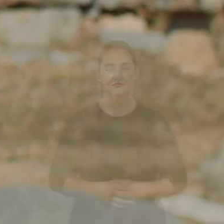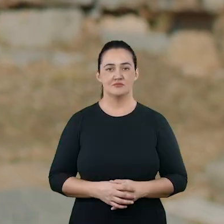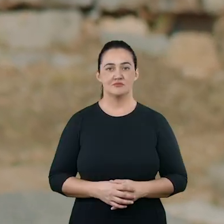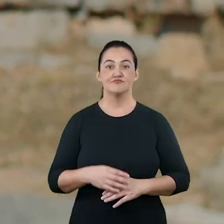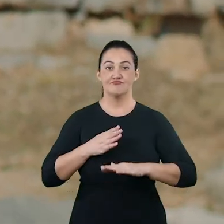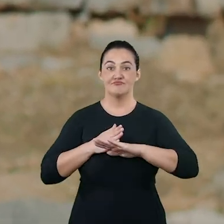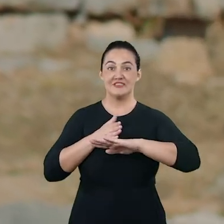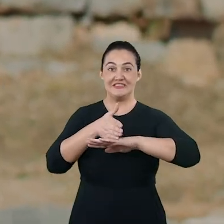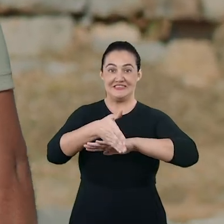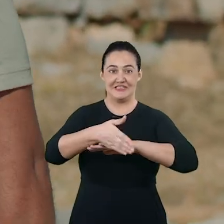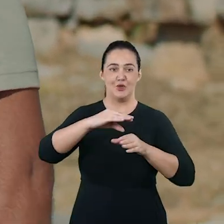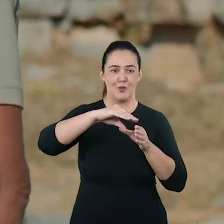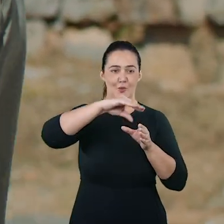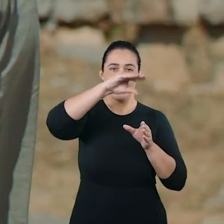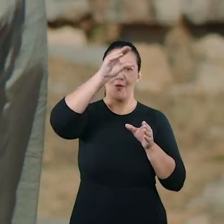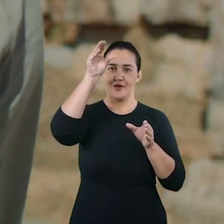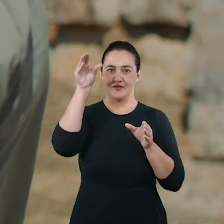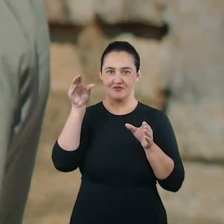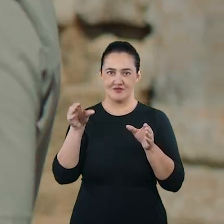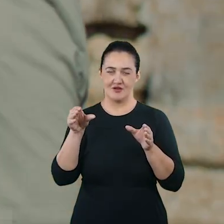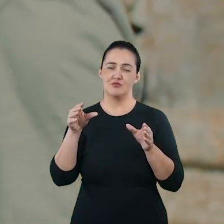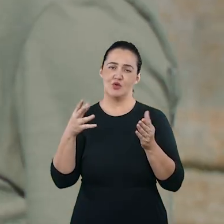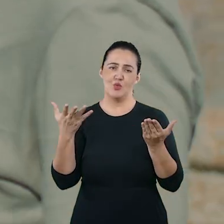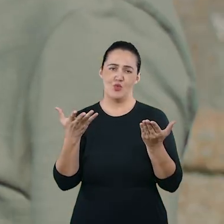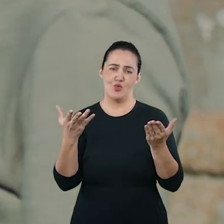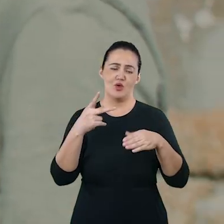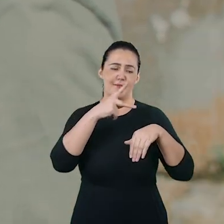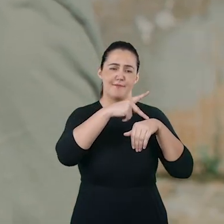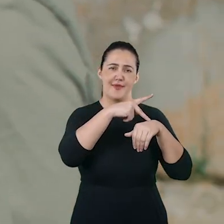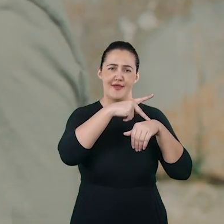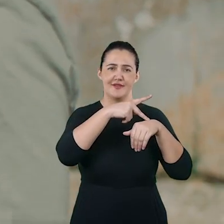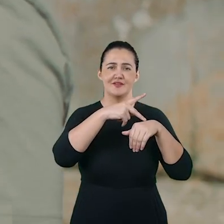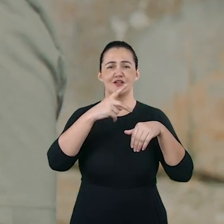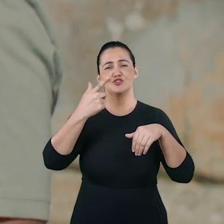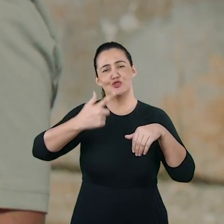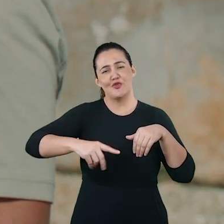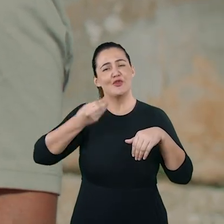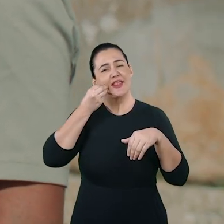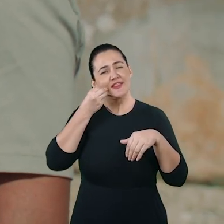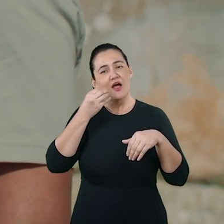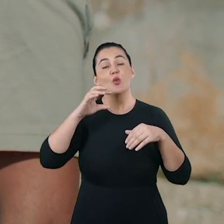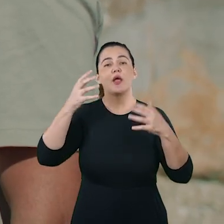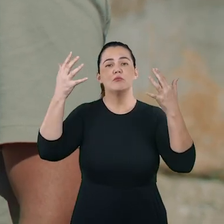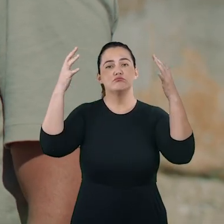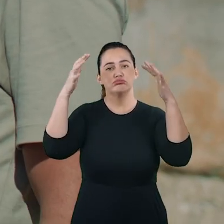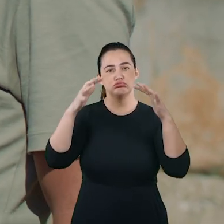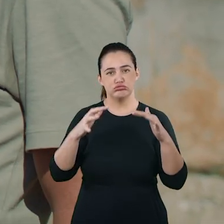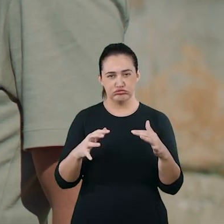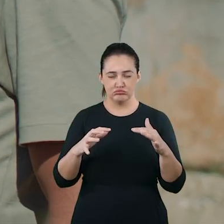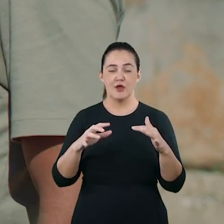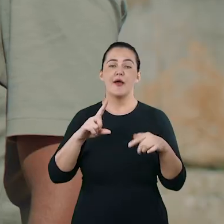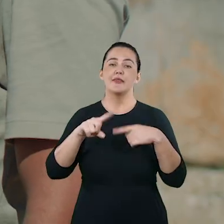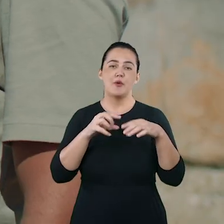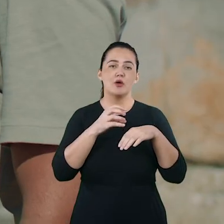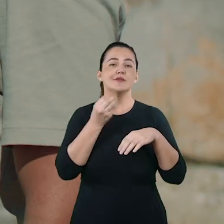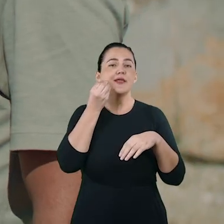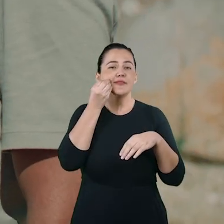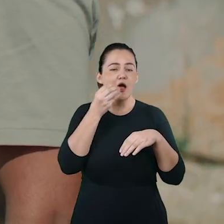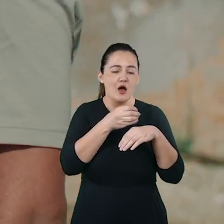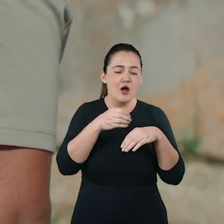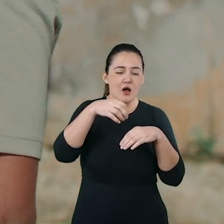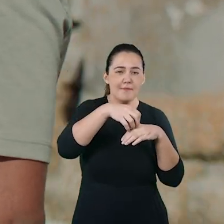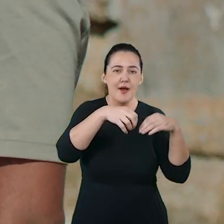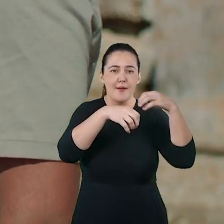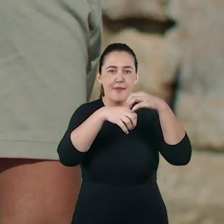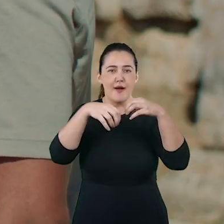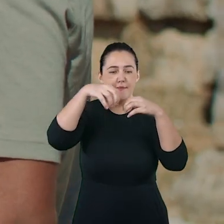Entrando aqui pelos portais da cidade, você vê que as pedras foram remontadas, não como elas estavam originalmente. Aqui tem pedras